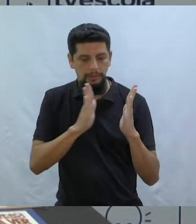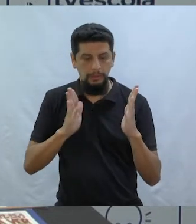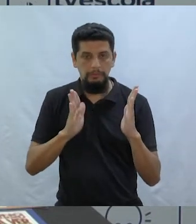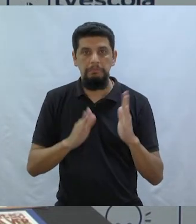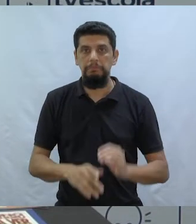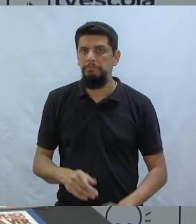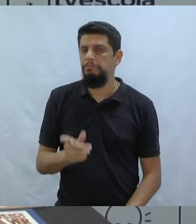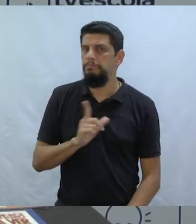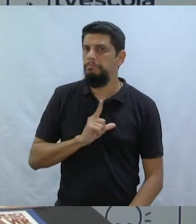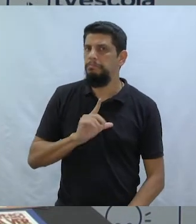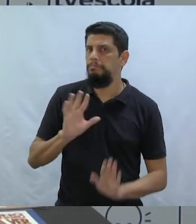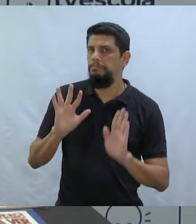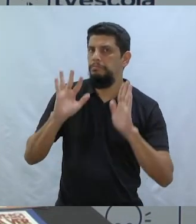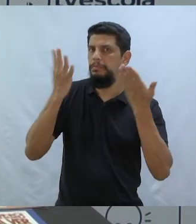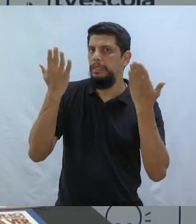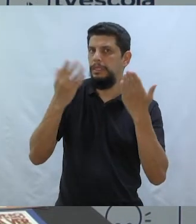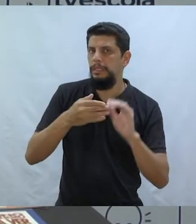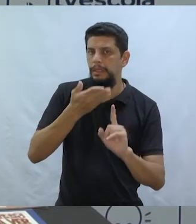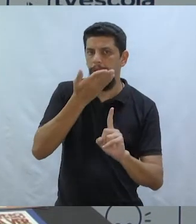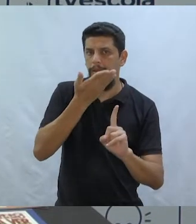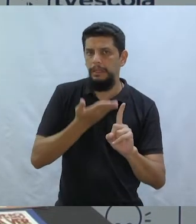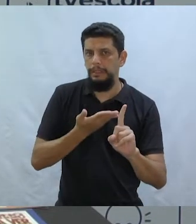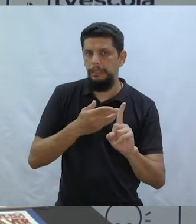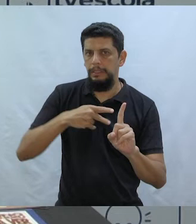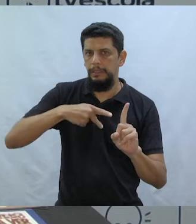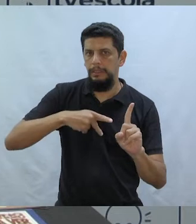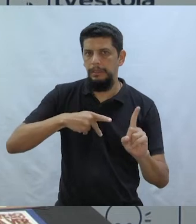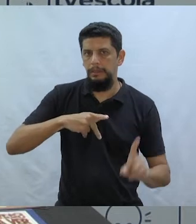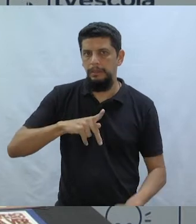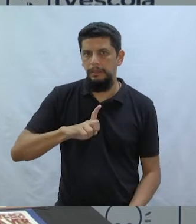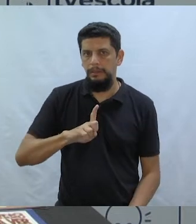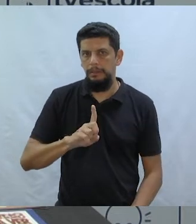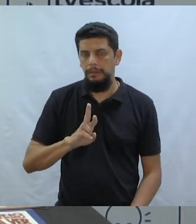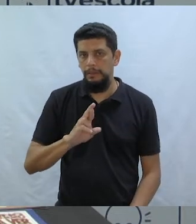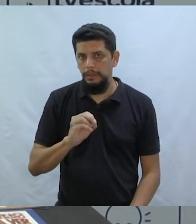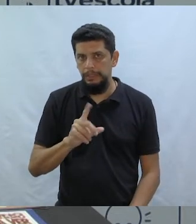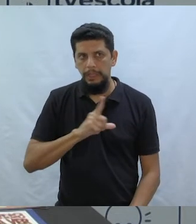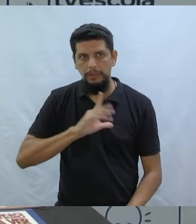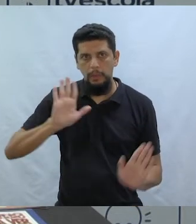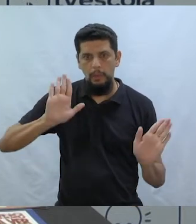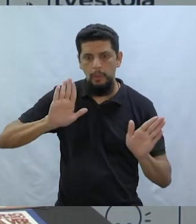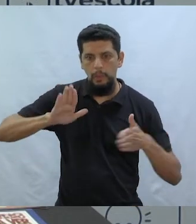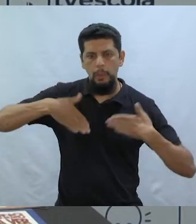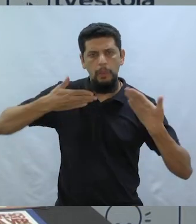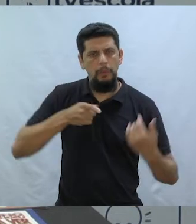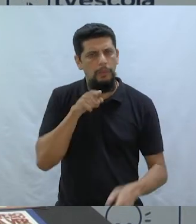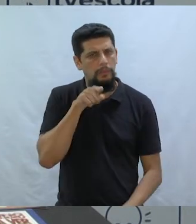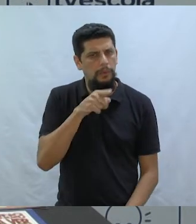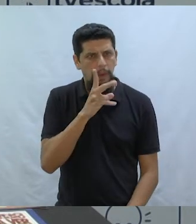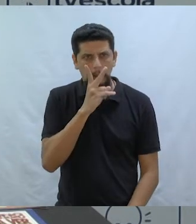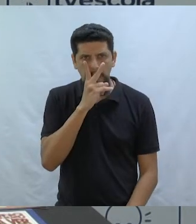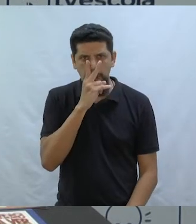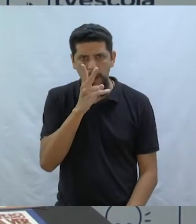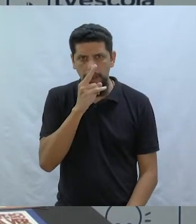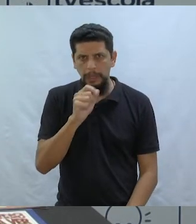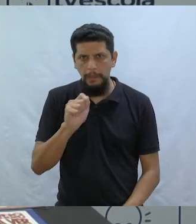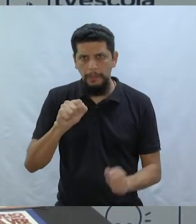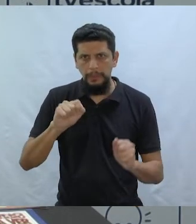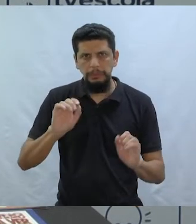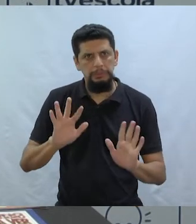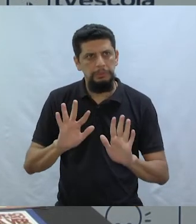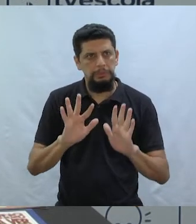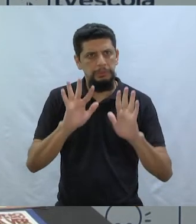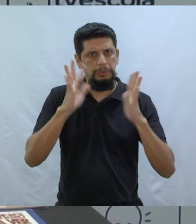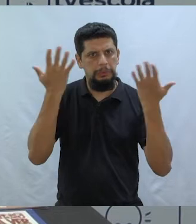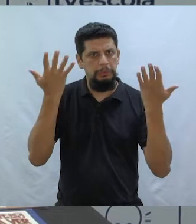lá na escola e o Pedrinho teve vi uma surpresa O que você acha que poderia ser